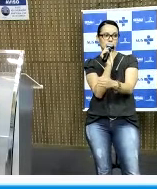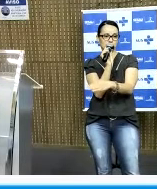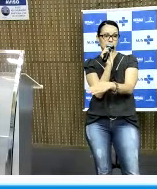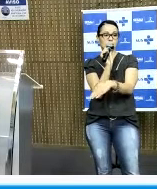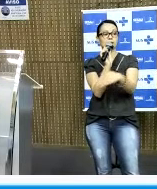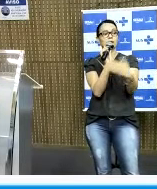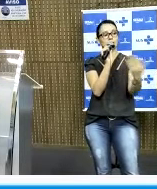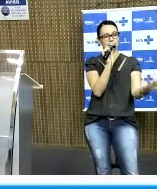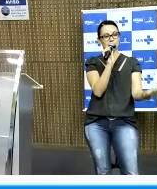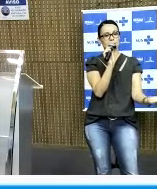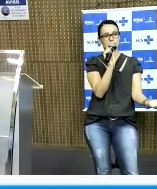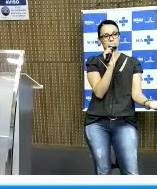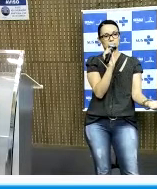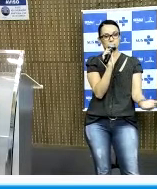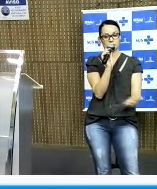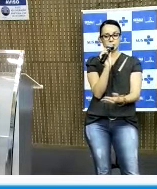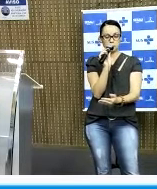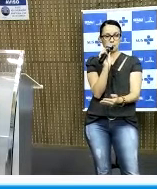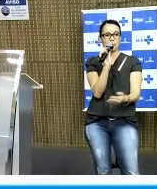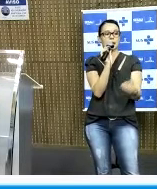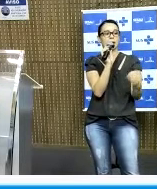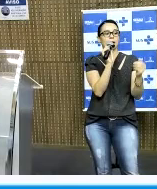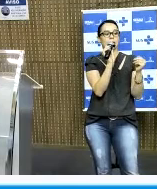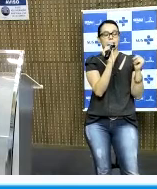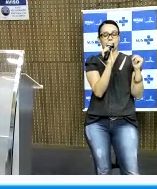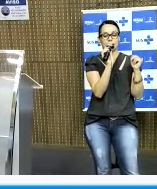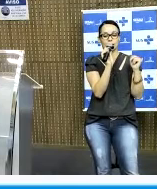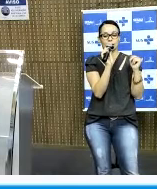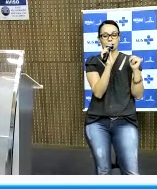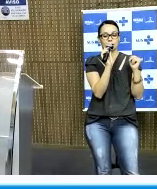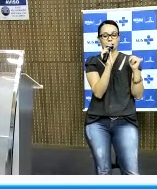2021, casos novos, a gente não considerou.